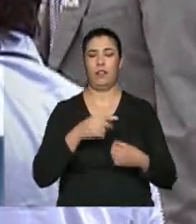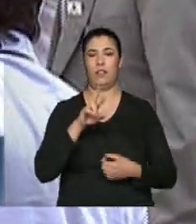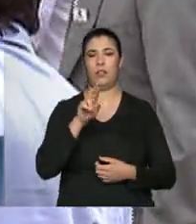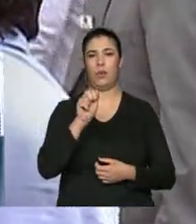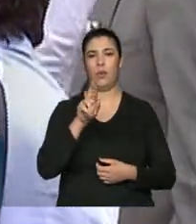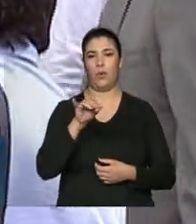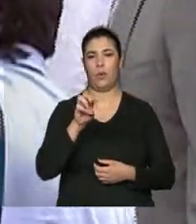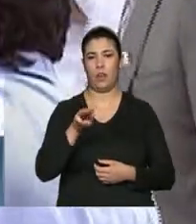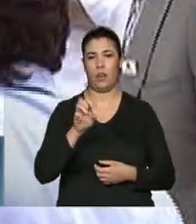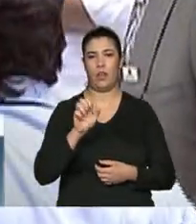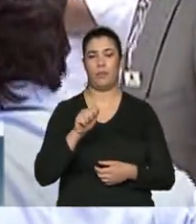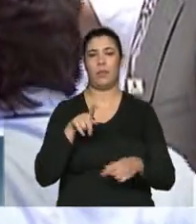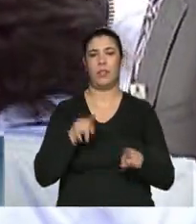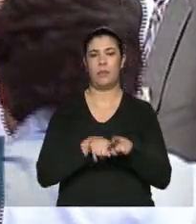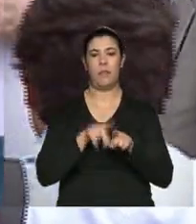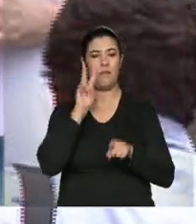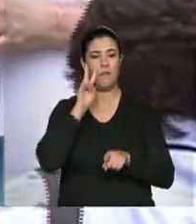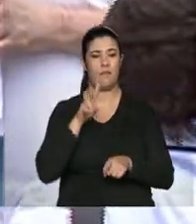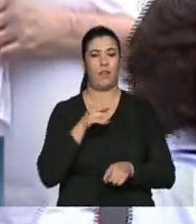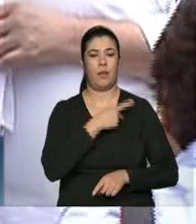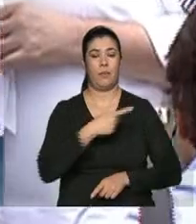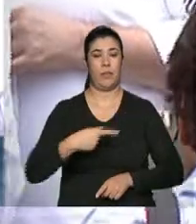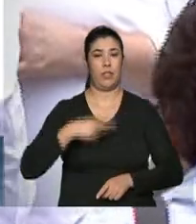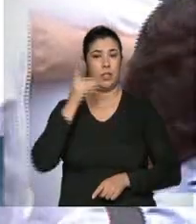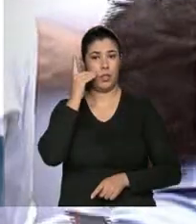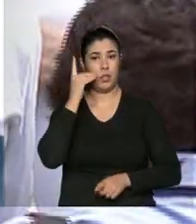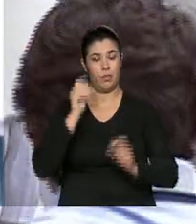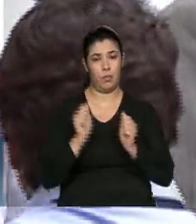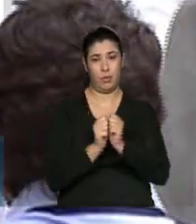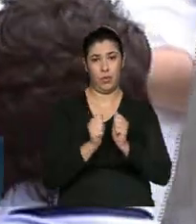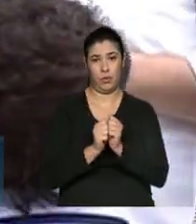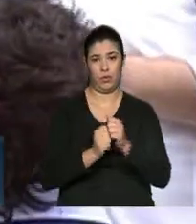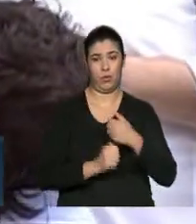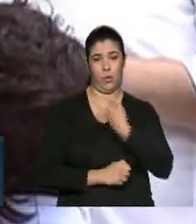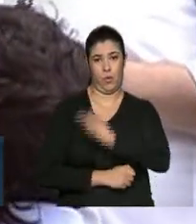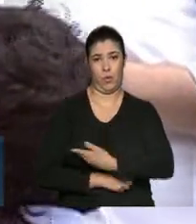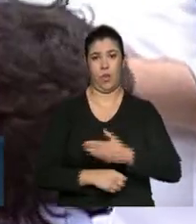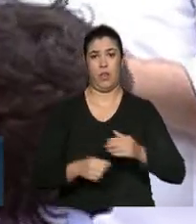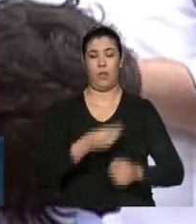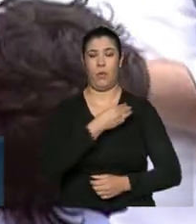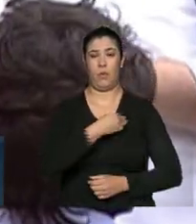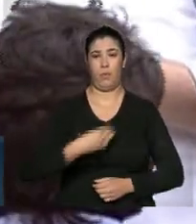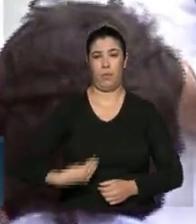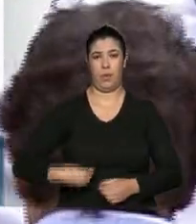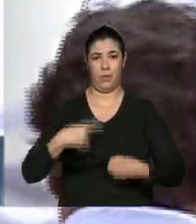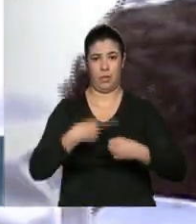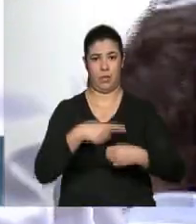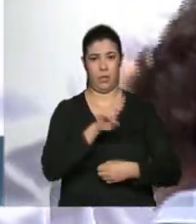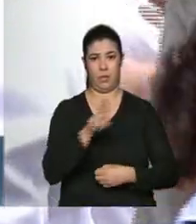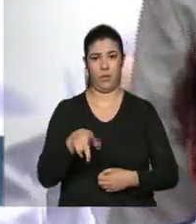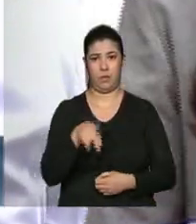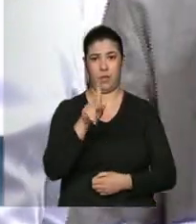Há imagens ao vivo da presidenta na porta dessa casa, ao lado do ministro da cidade, Gilberto Kassab.